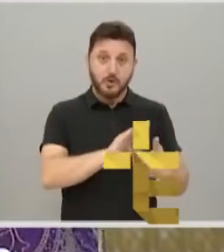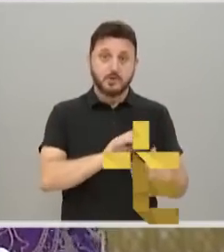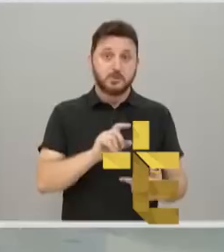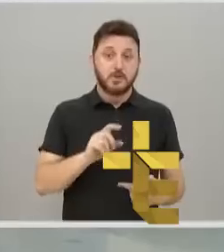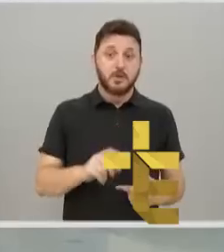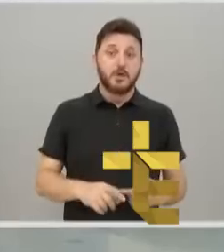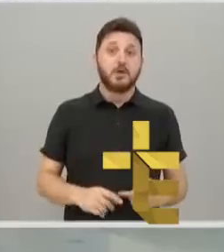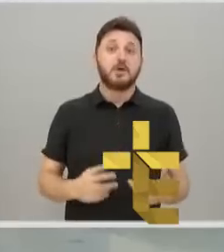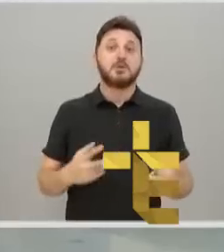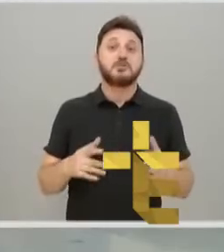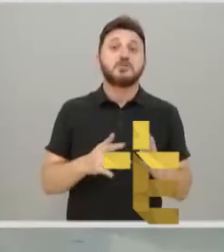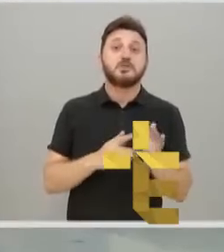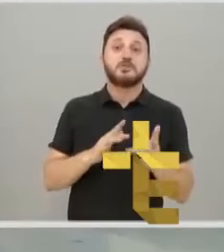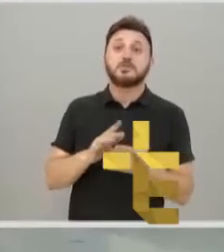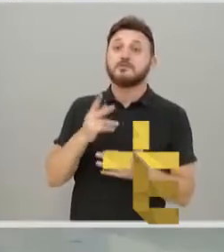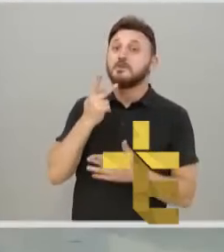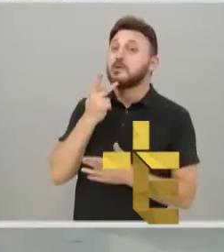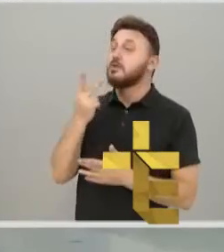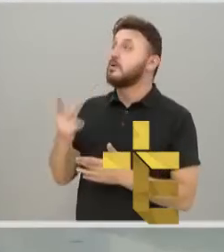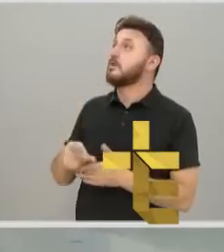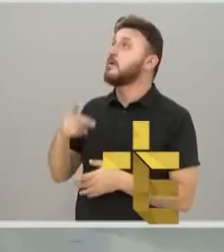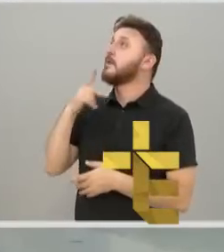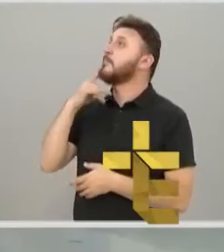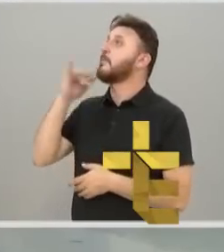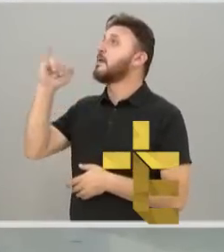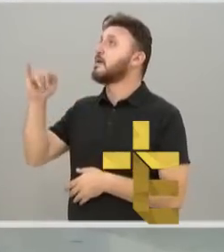livra-me desta hora.